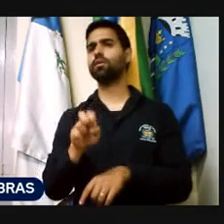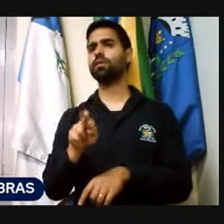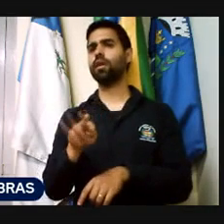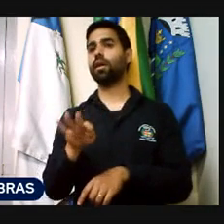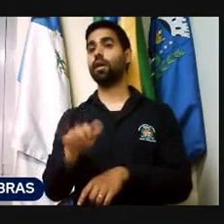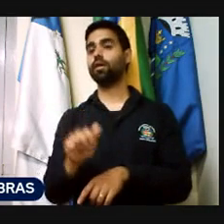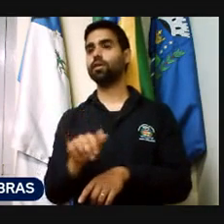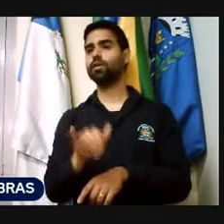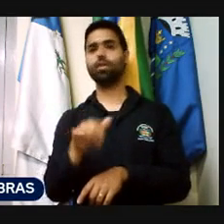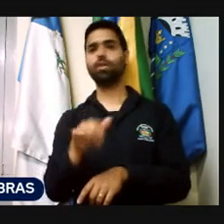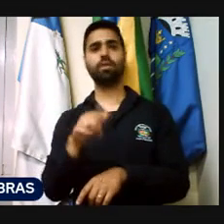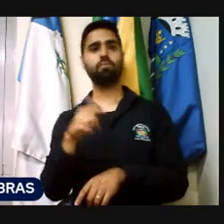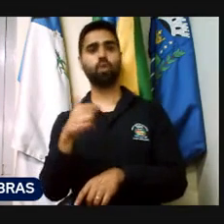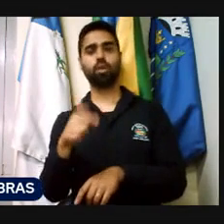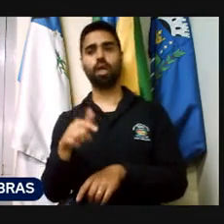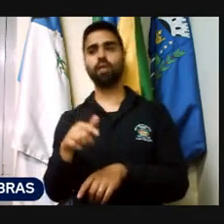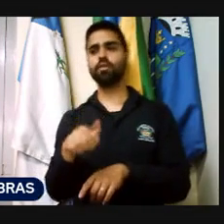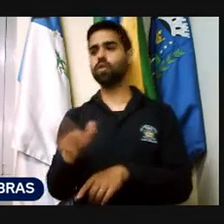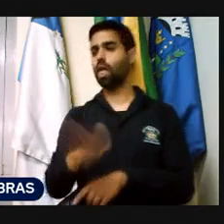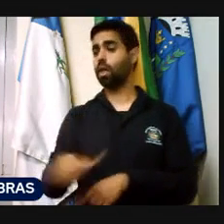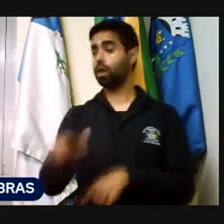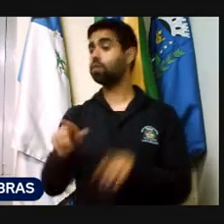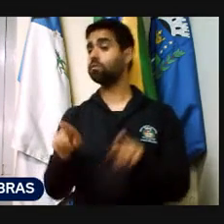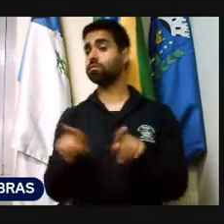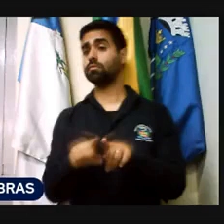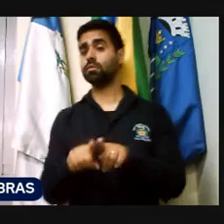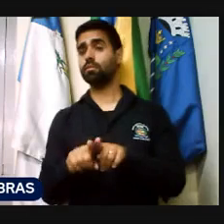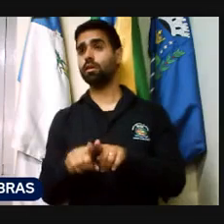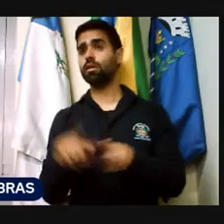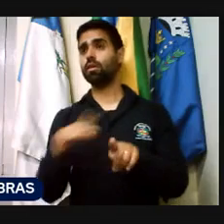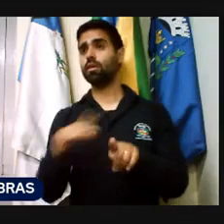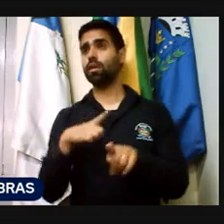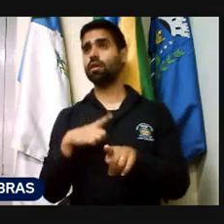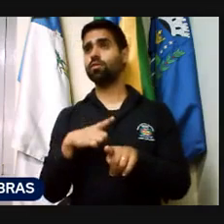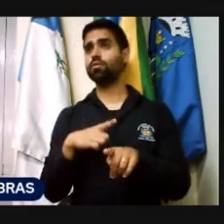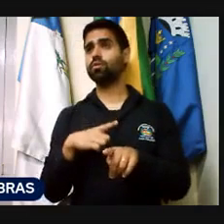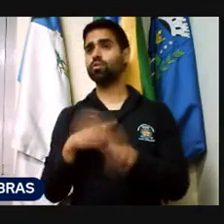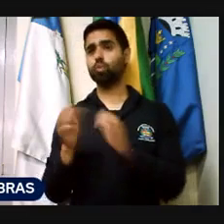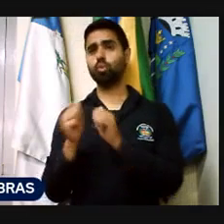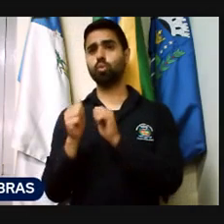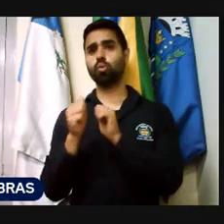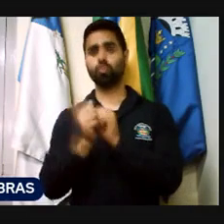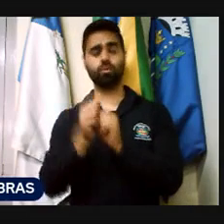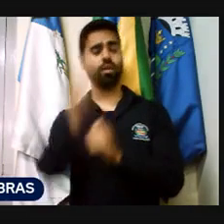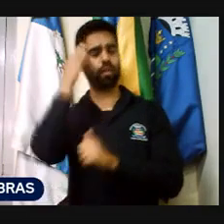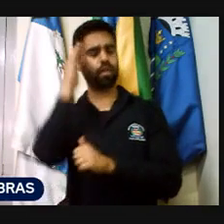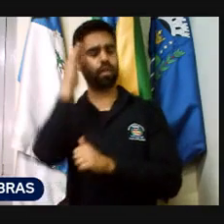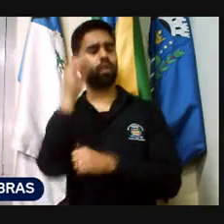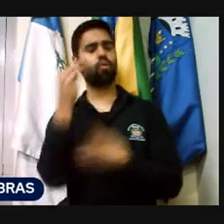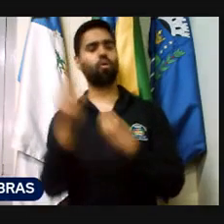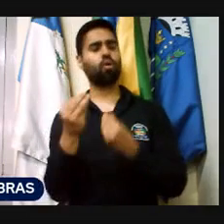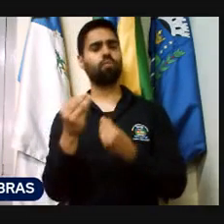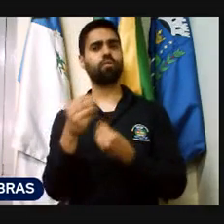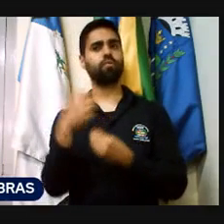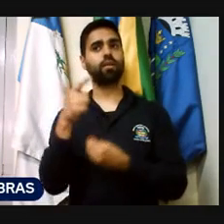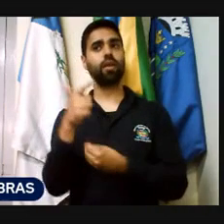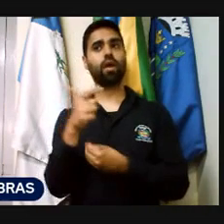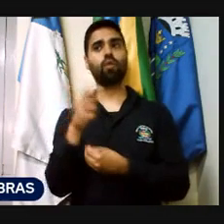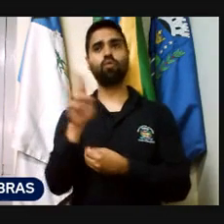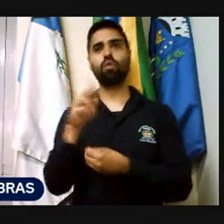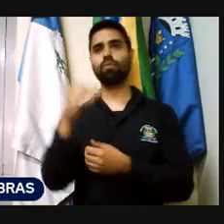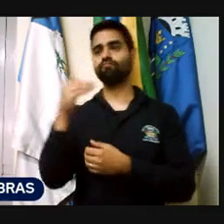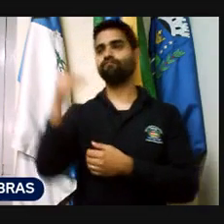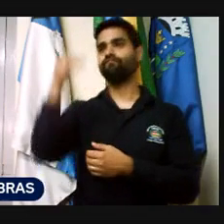essas crianças não tiverem aí esse pertencimento, principalmente com o distrito desde pequenos, eles não vão levar esse nome